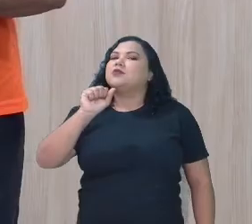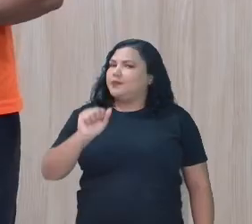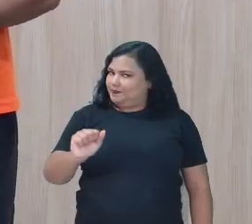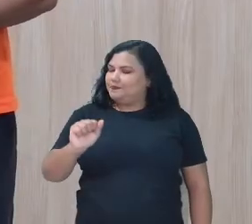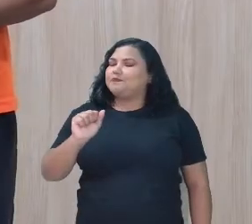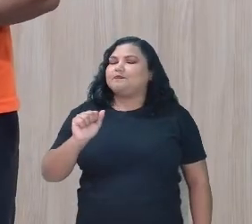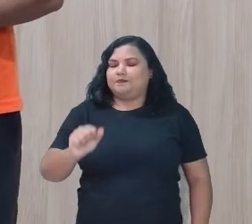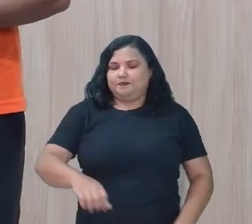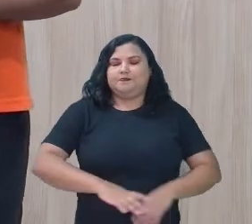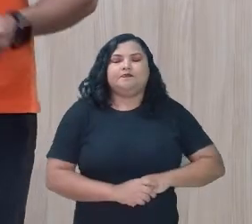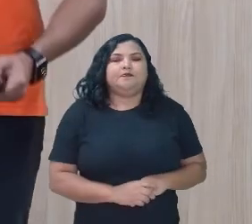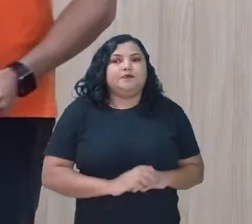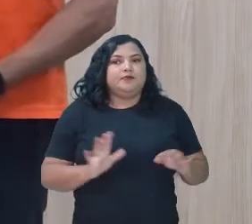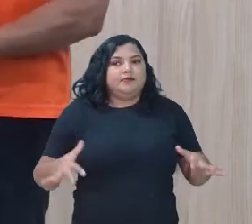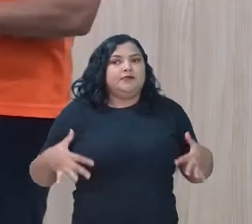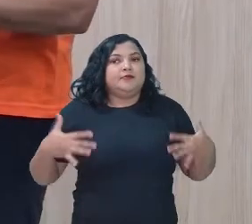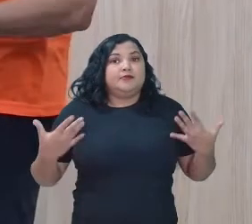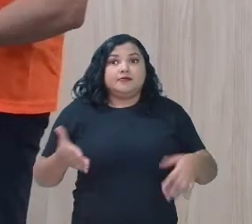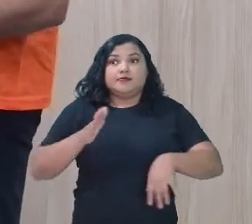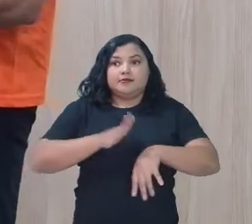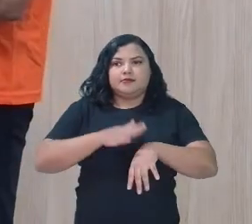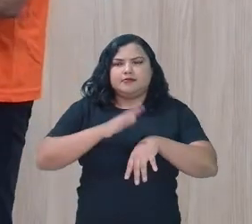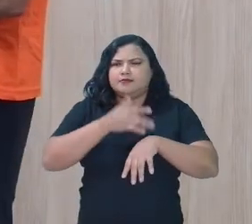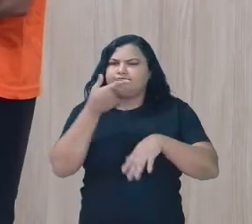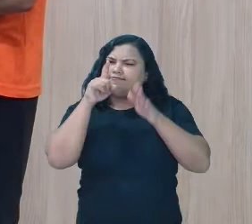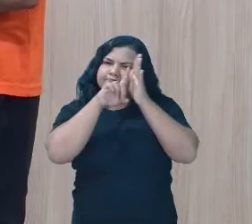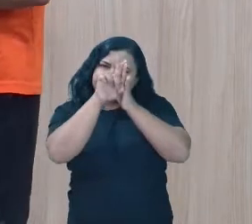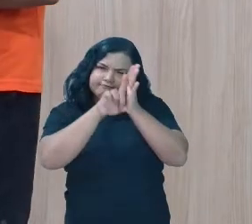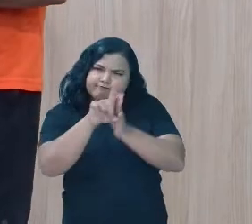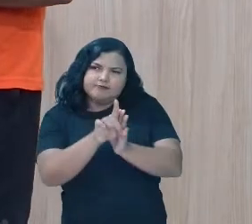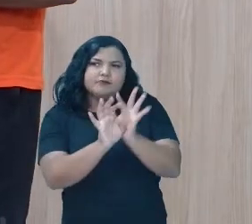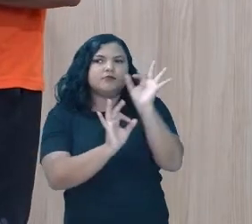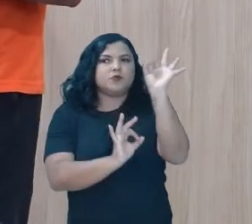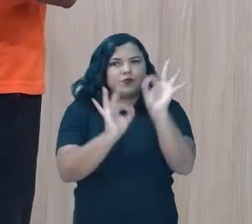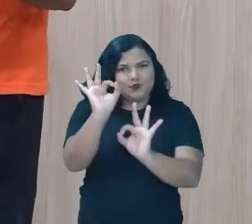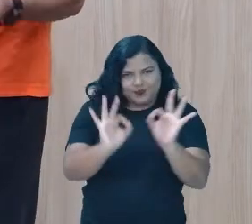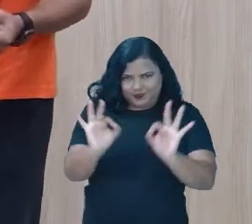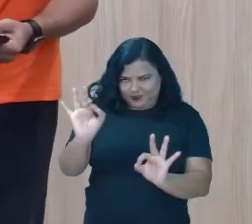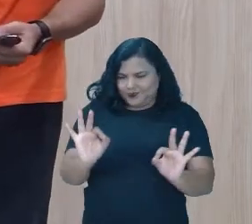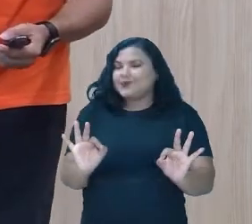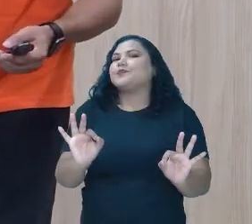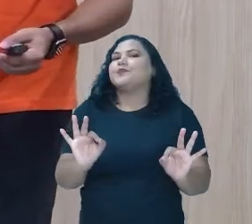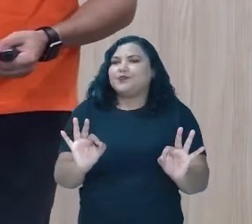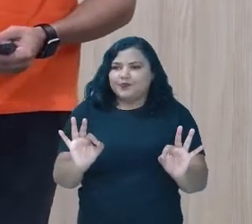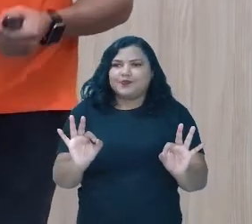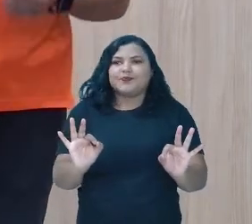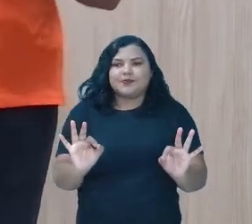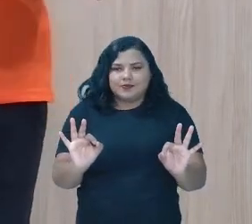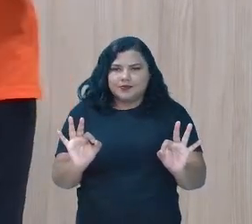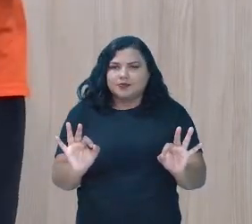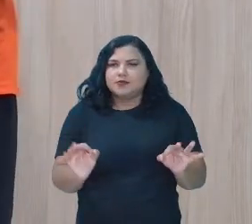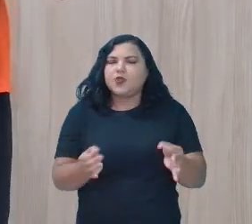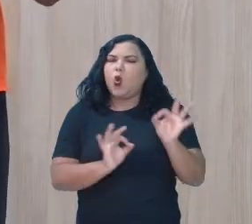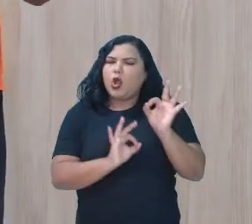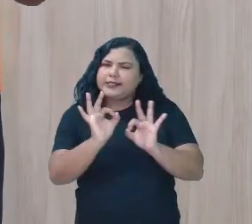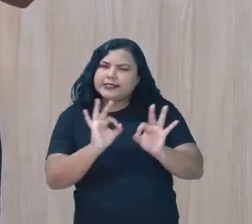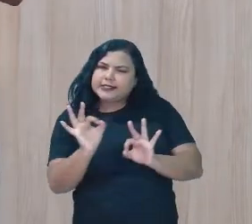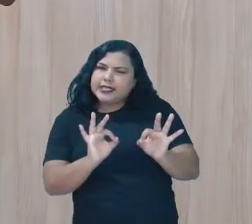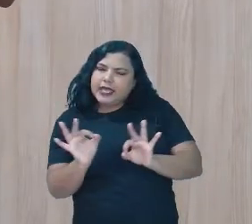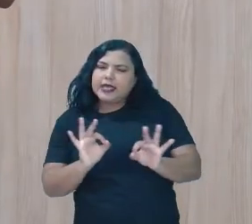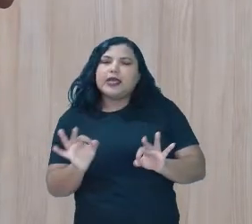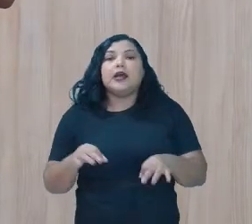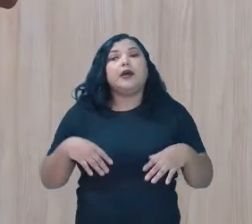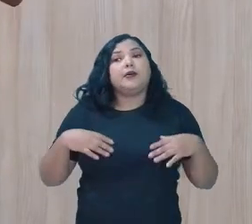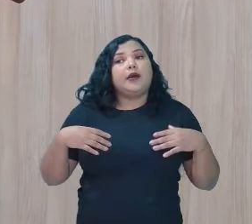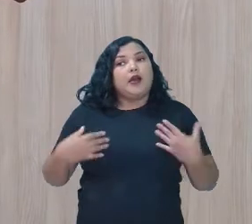inversamente proporcionais. Então, depois que a gente fez toda essa análise, a gente precisa armar, certo? Ou seja, montar